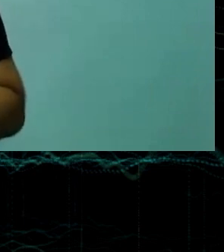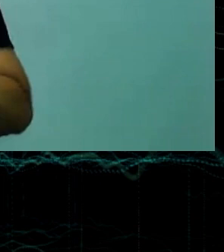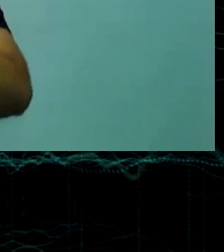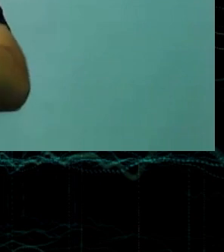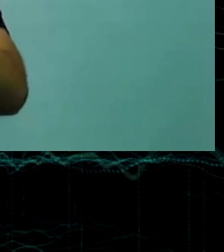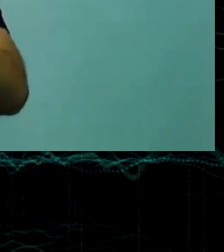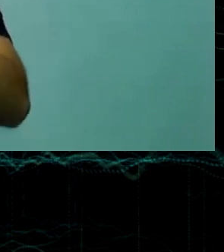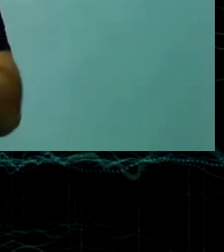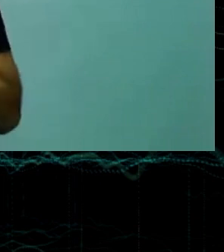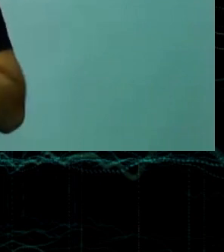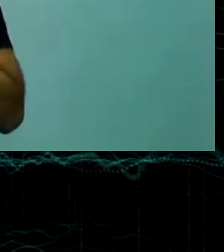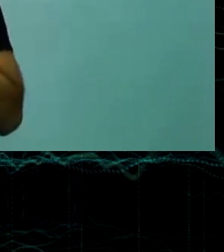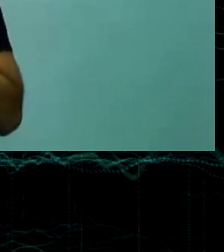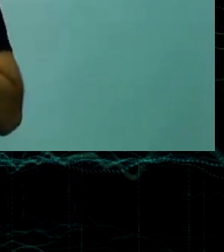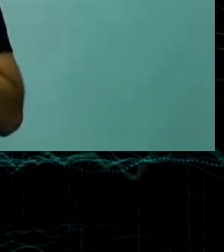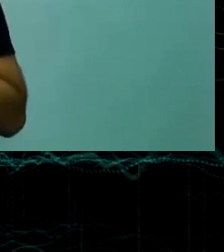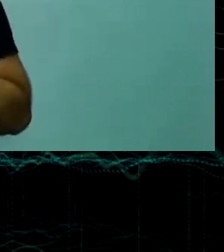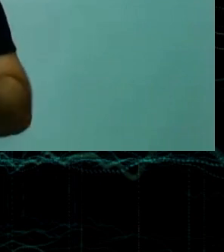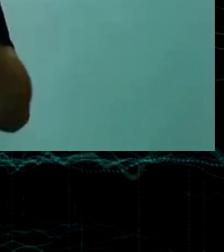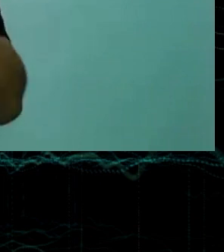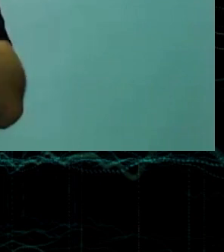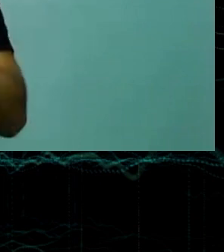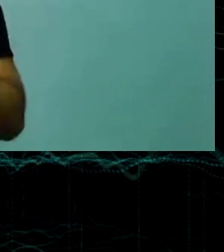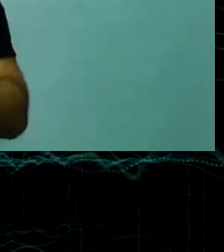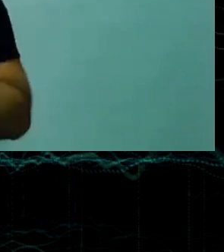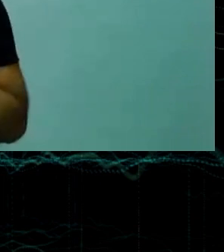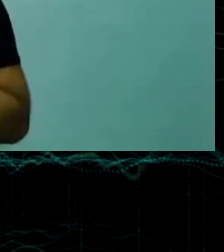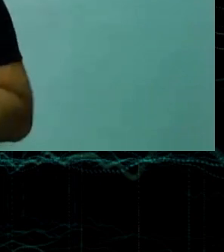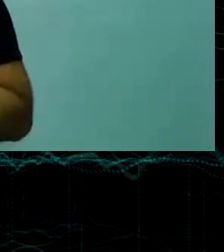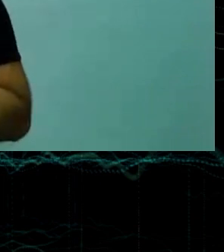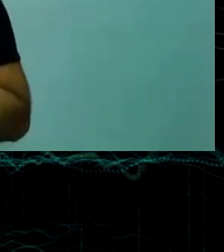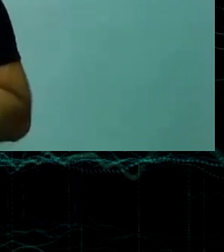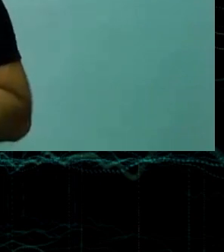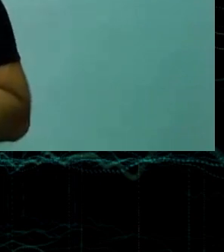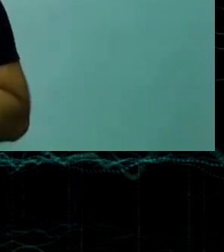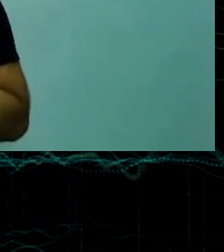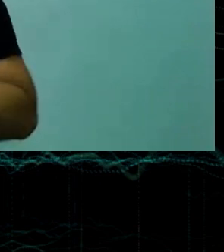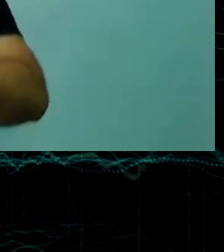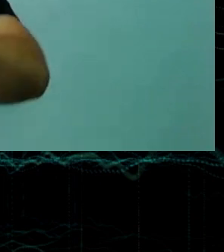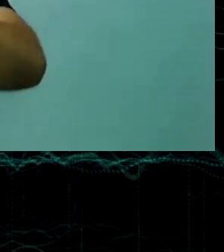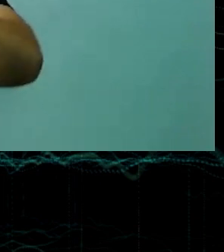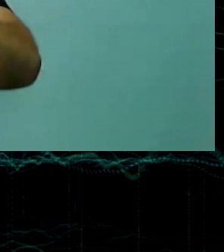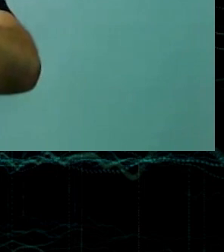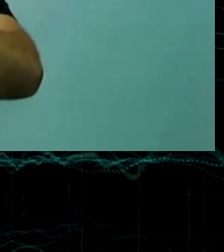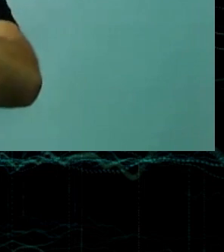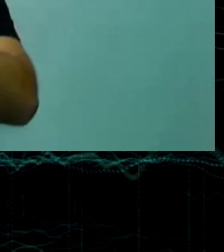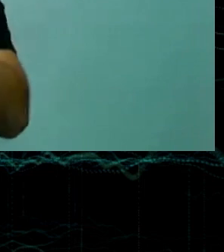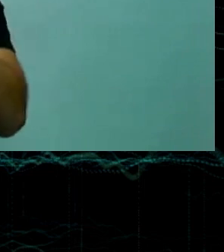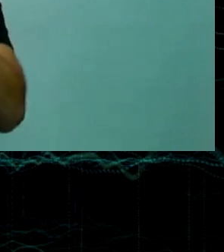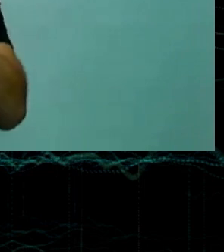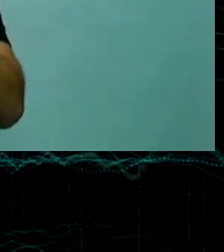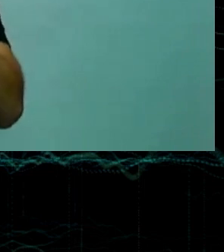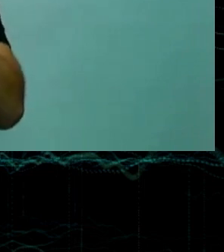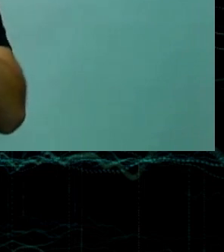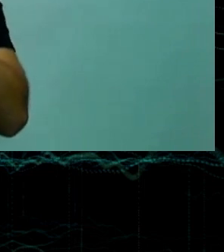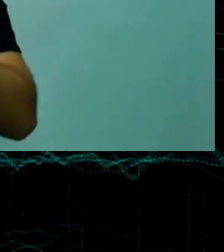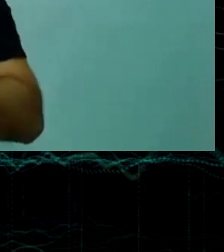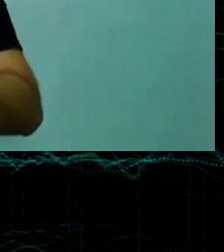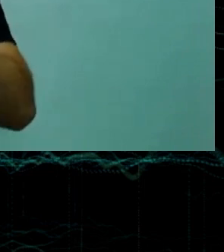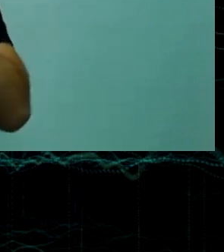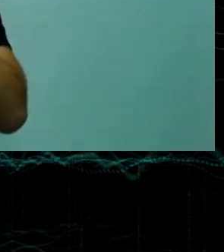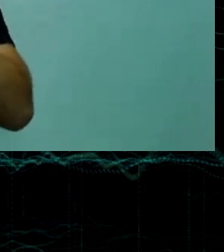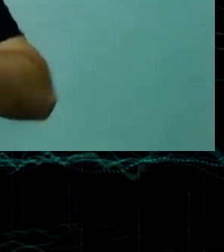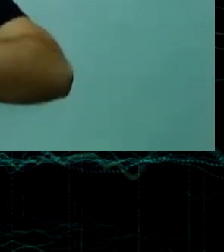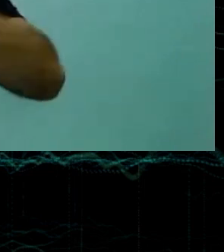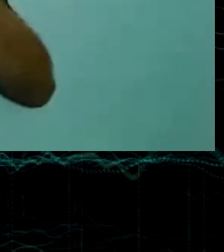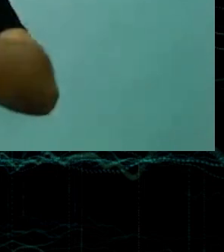sabia que acaba precisando então o Júlio que vai vir depois de você vai começar no tempo se você depende de você também né